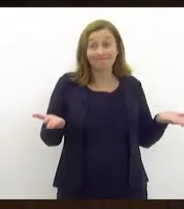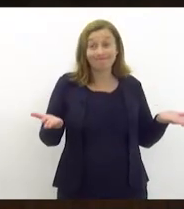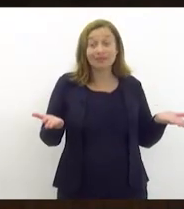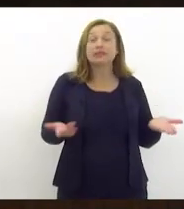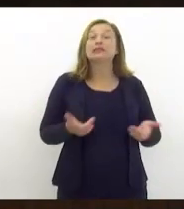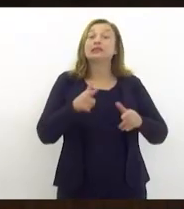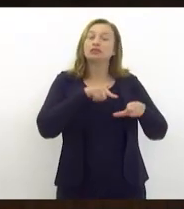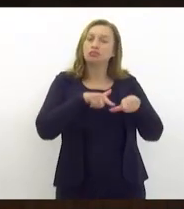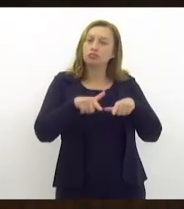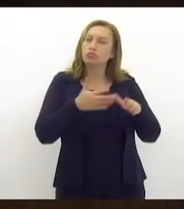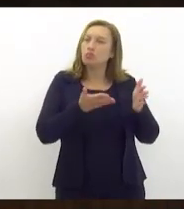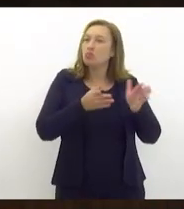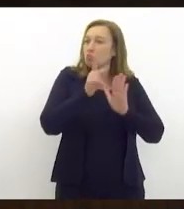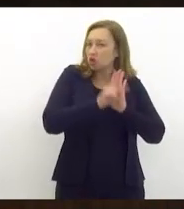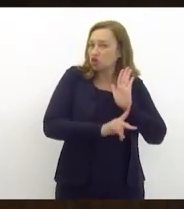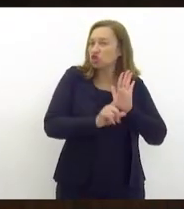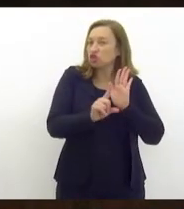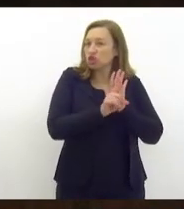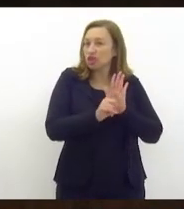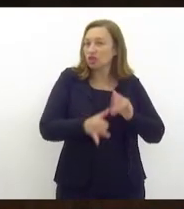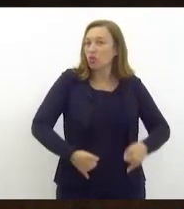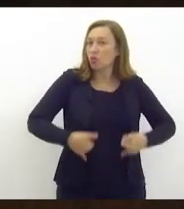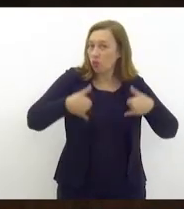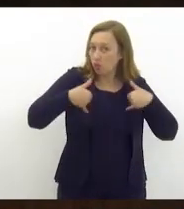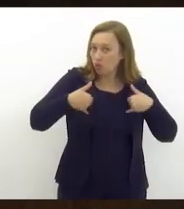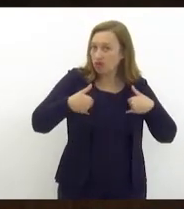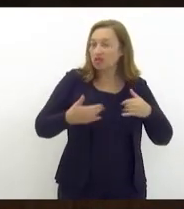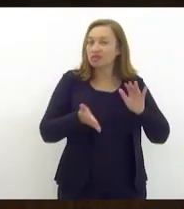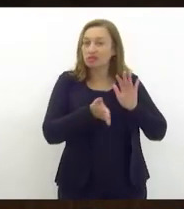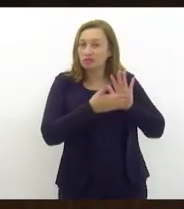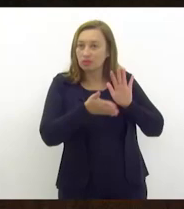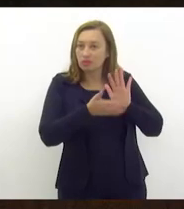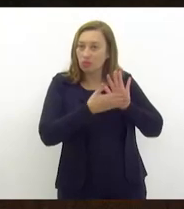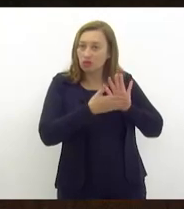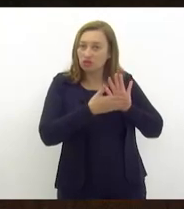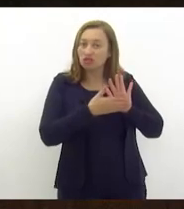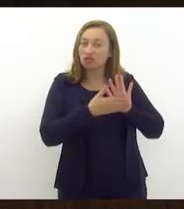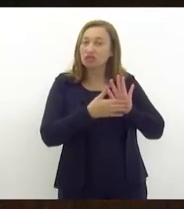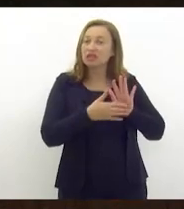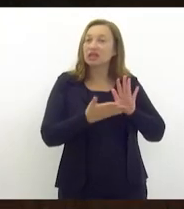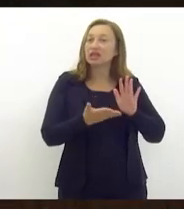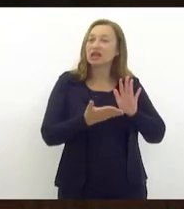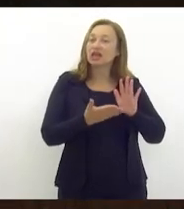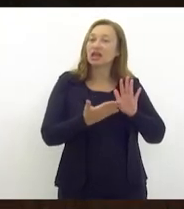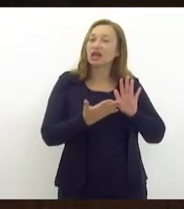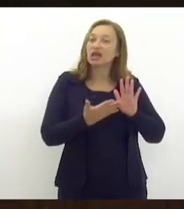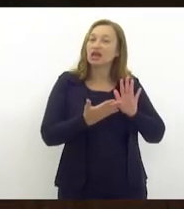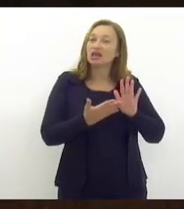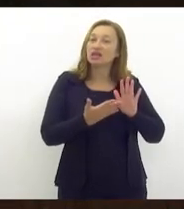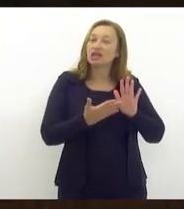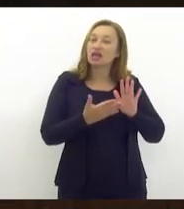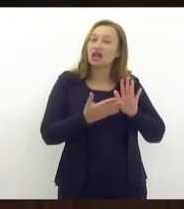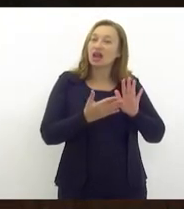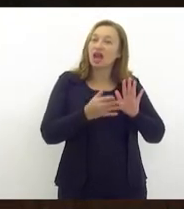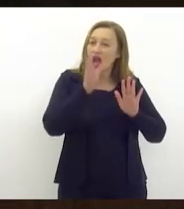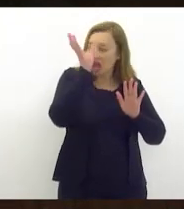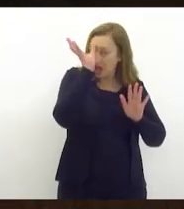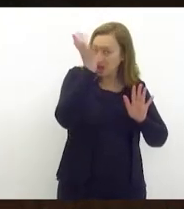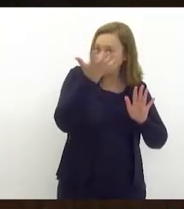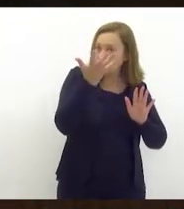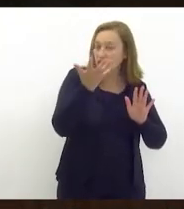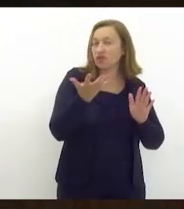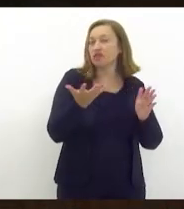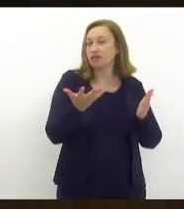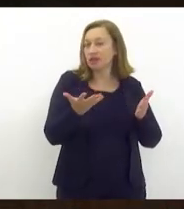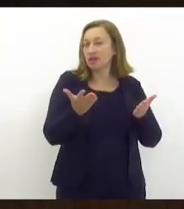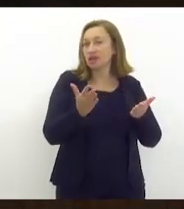Esse projeto de lei que eu tenho o orgulho de propor, ele tende a solucionar, em certa